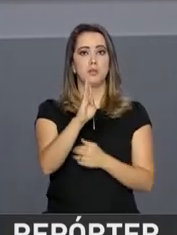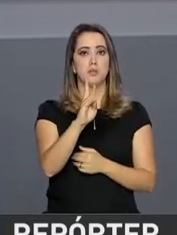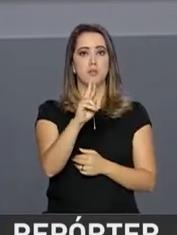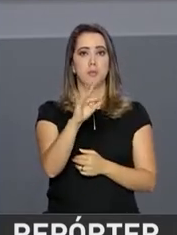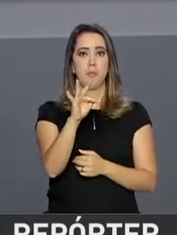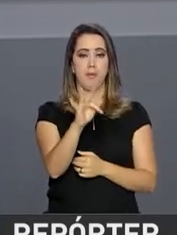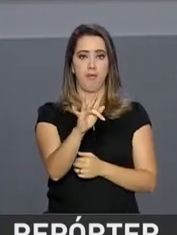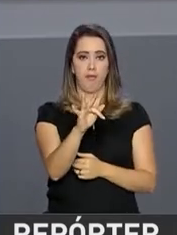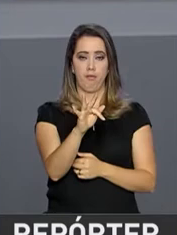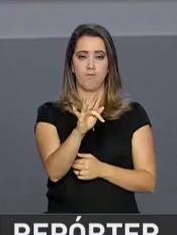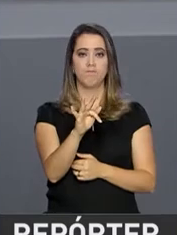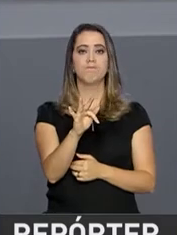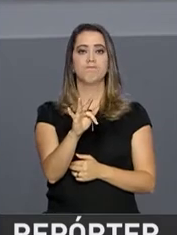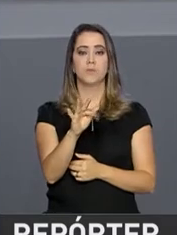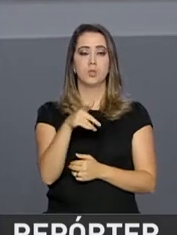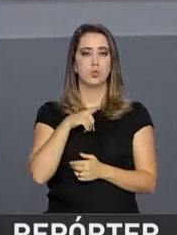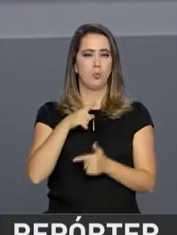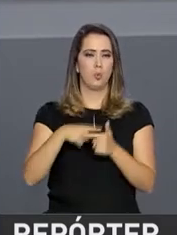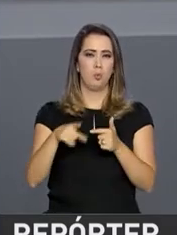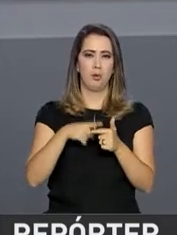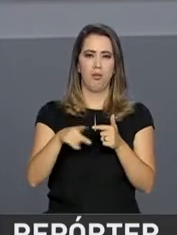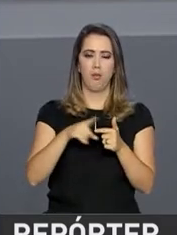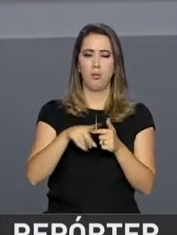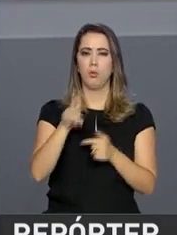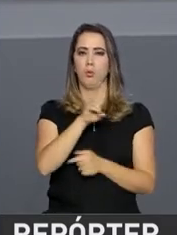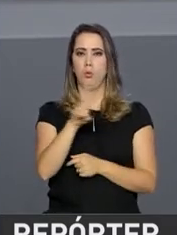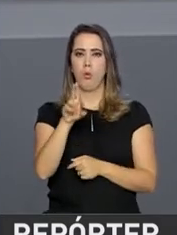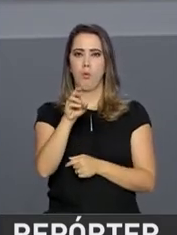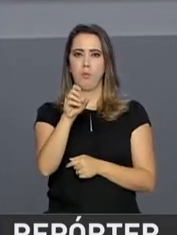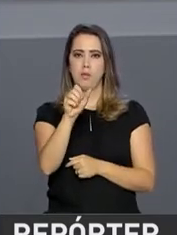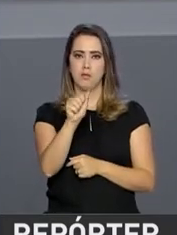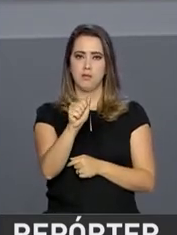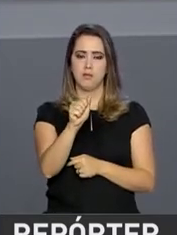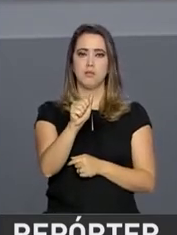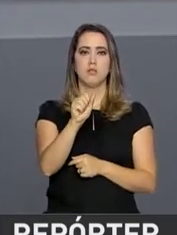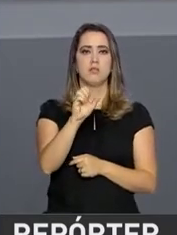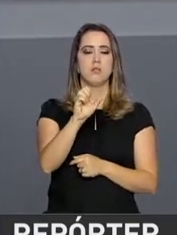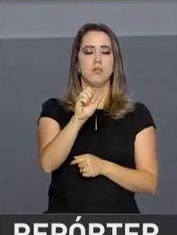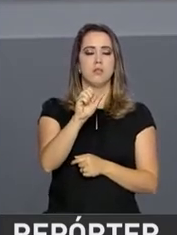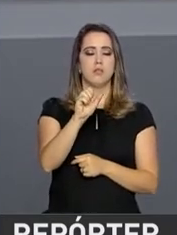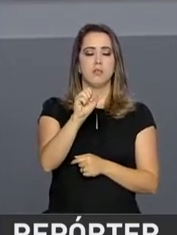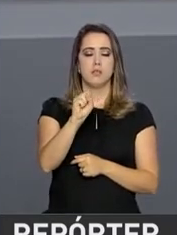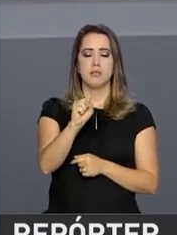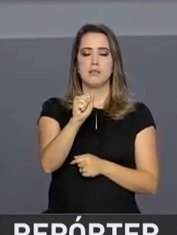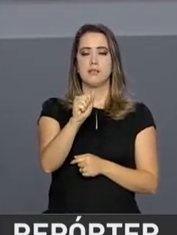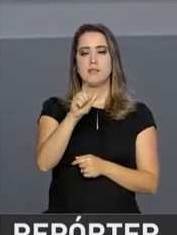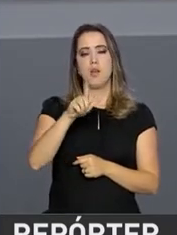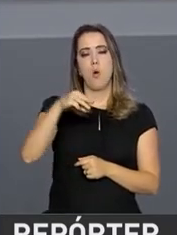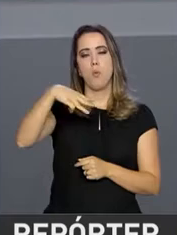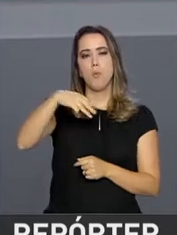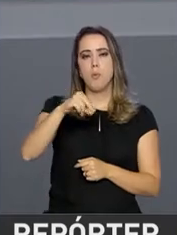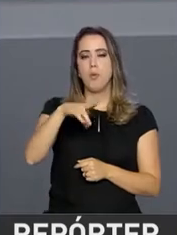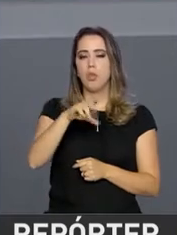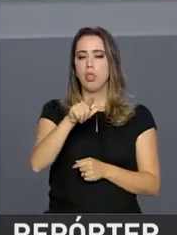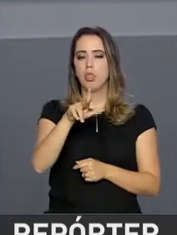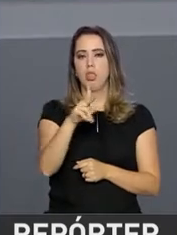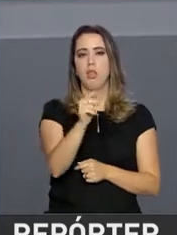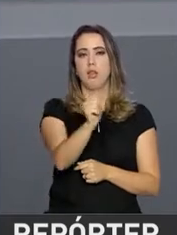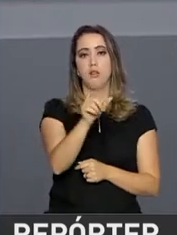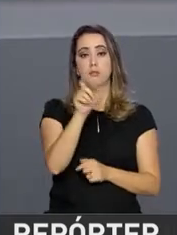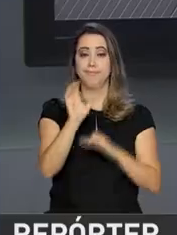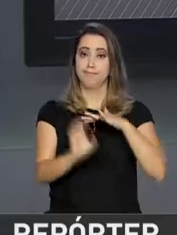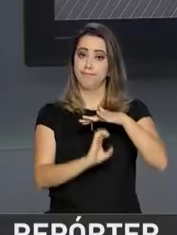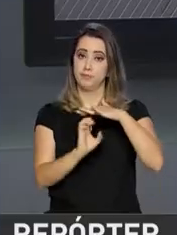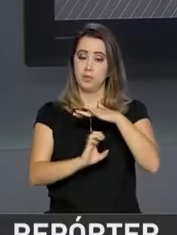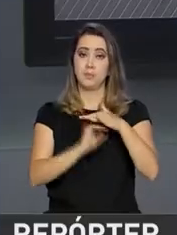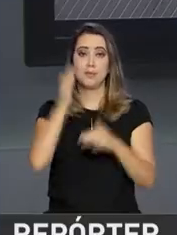bactéria chamada salmonela. Ainda de acordo com a PF, executivos e técnicos da empresa investigada sabiam das fraudes.